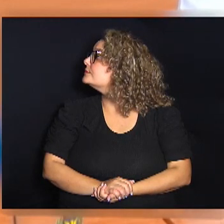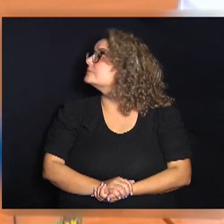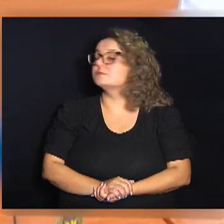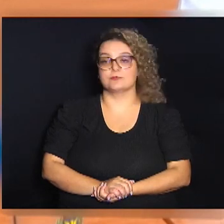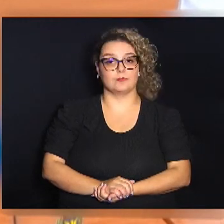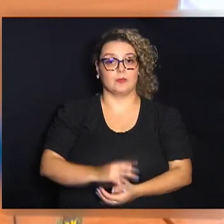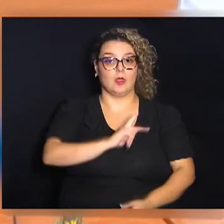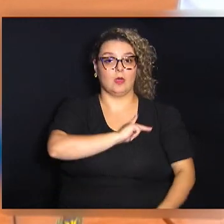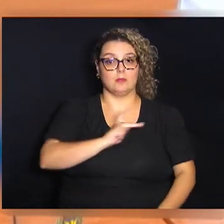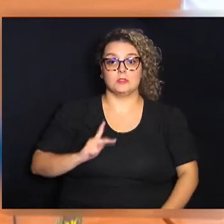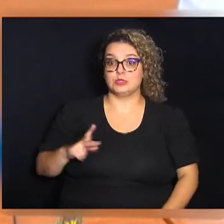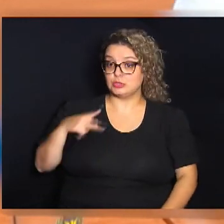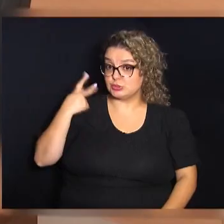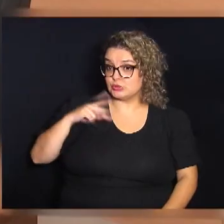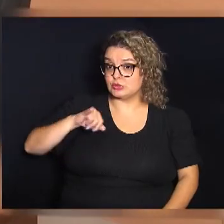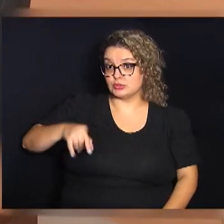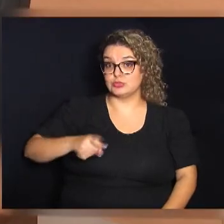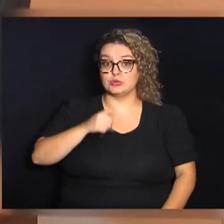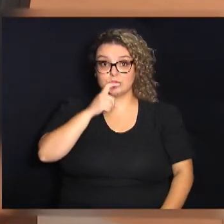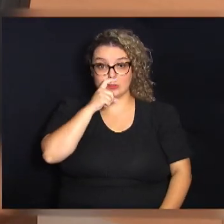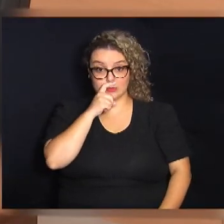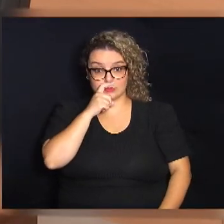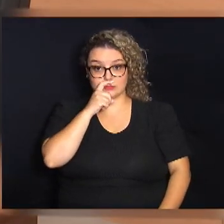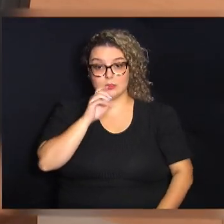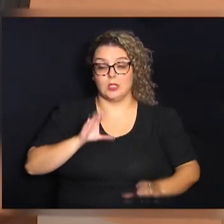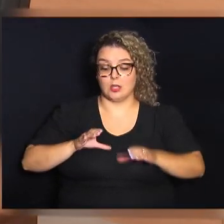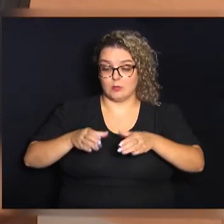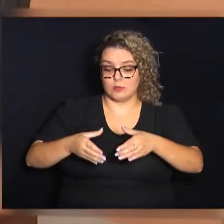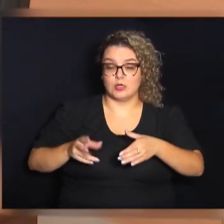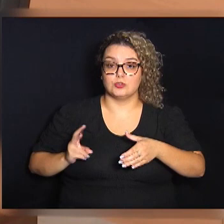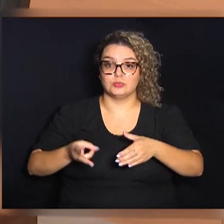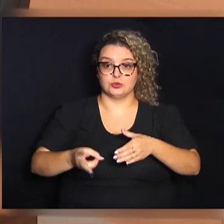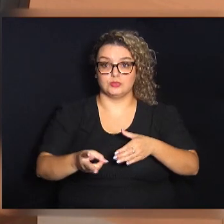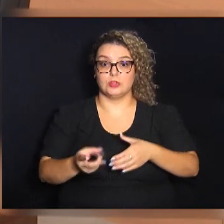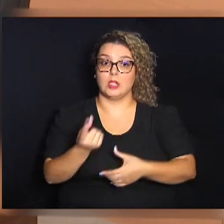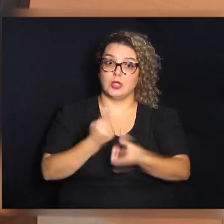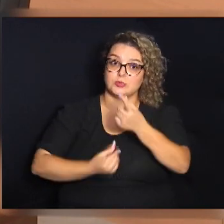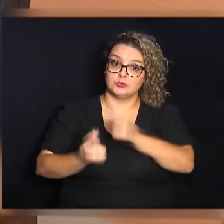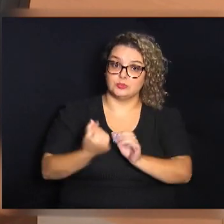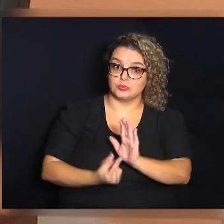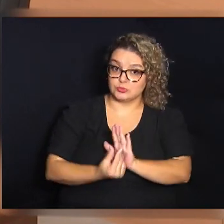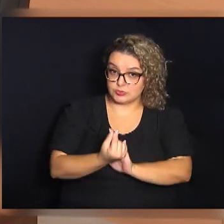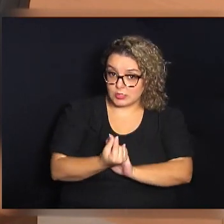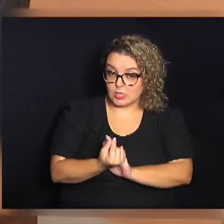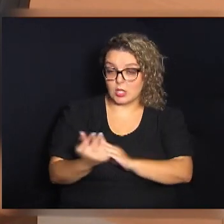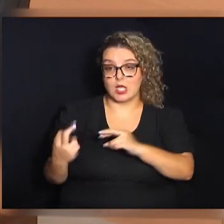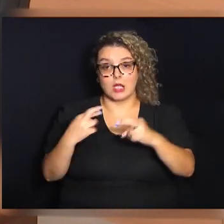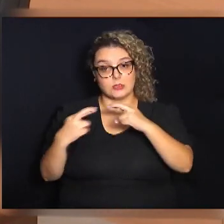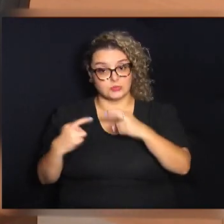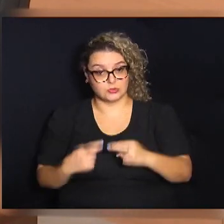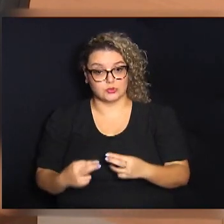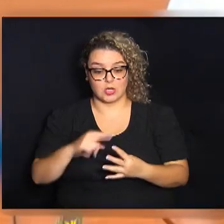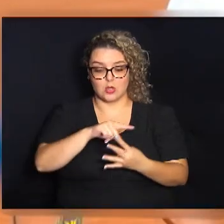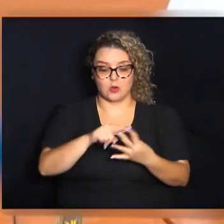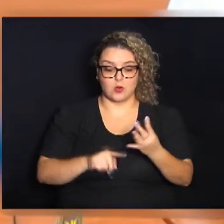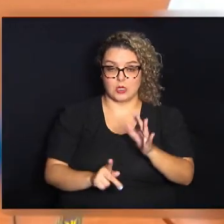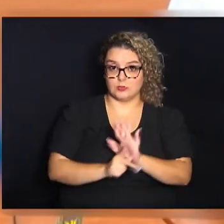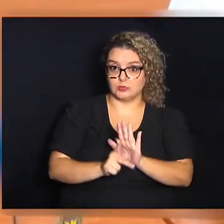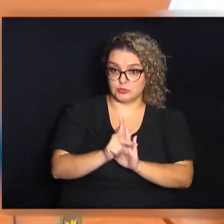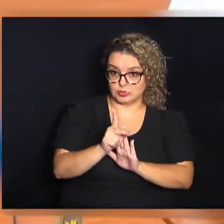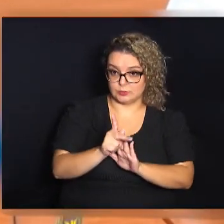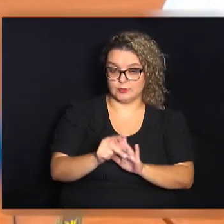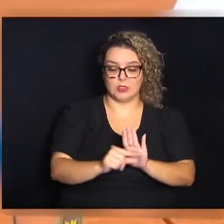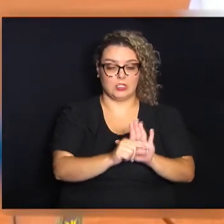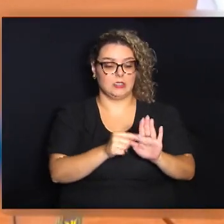Presidida pelo vereador Jorge Schneider, a Comissão Permanente de Finanças e Orçamento analisou 4 projetos. Item